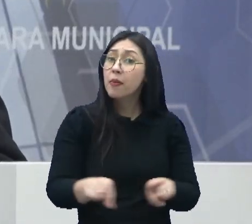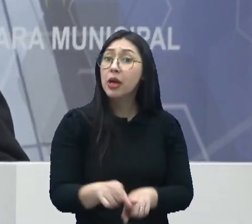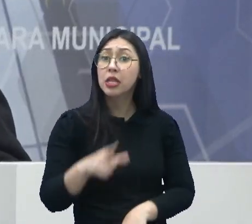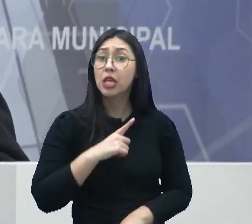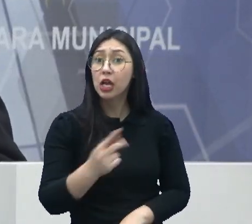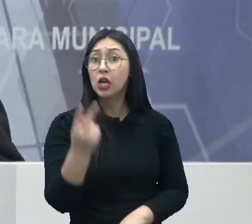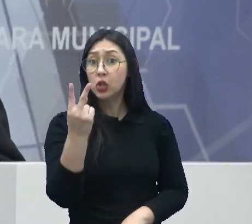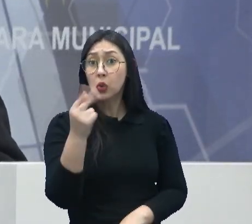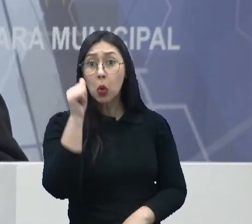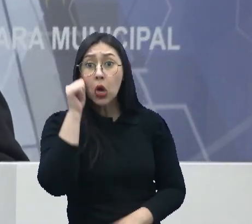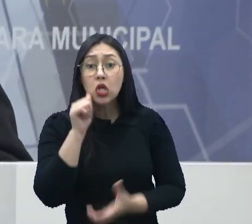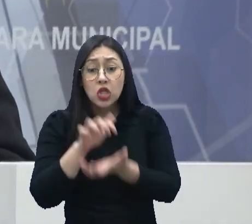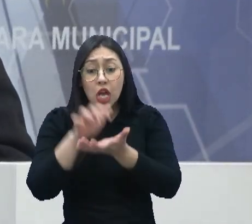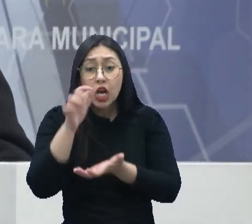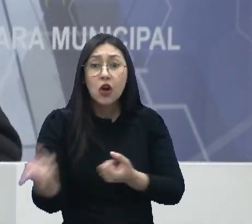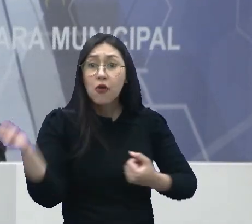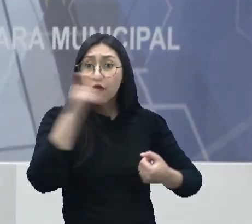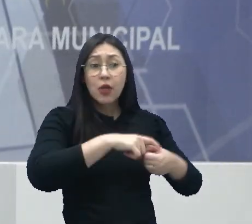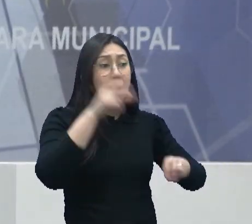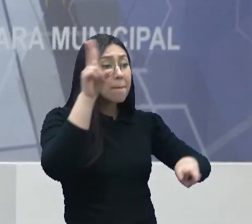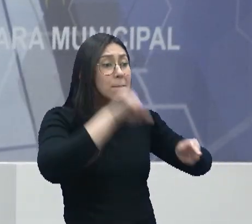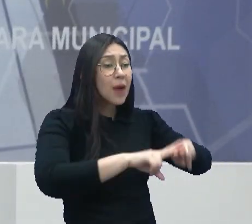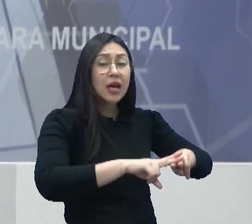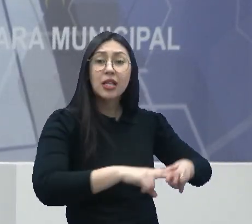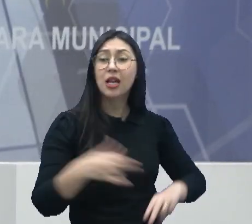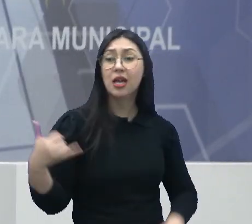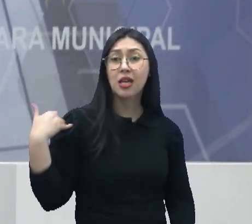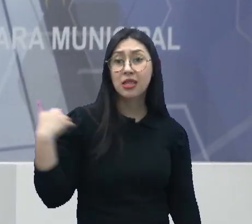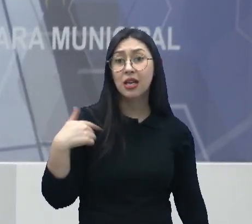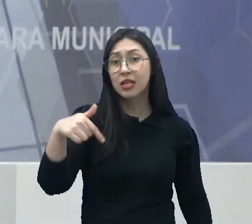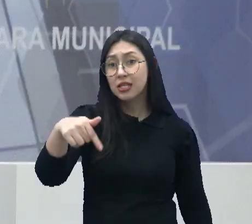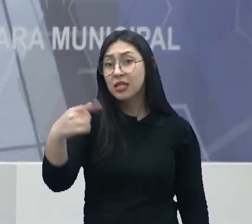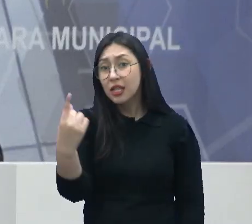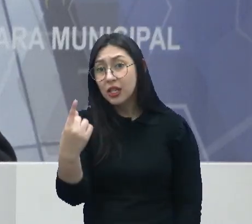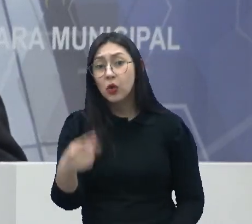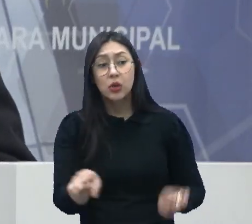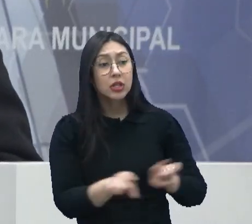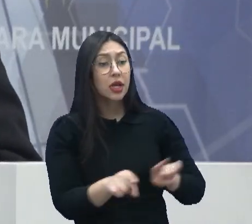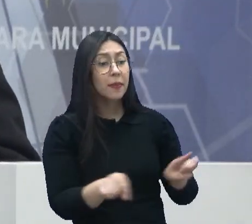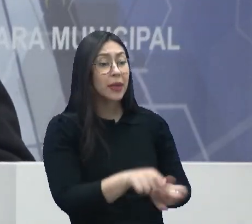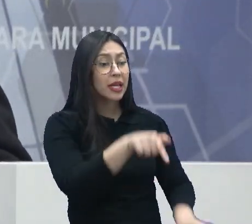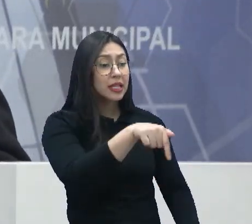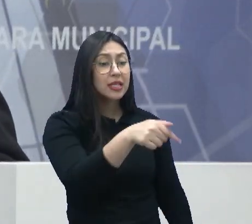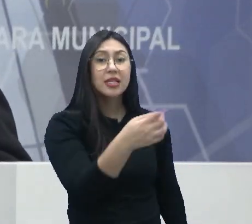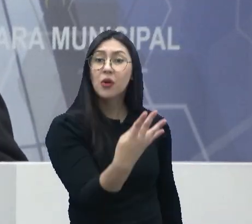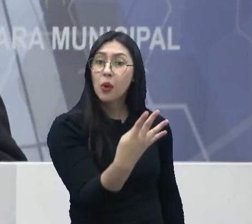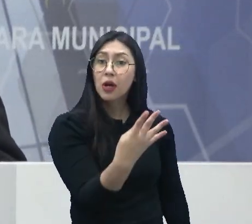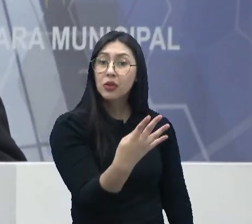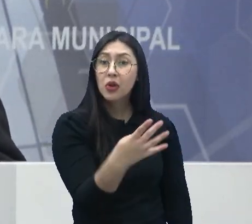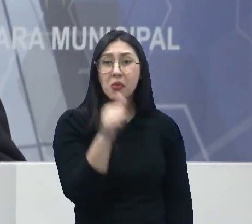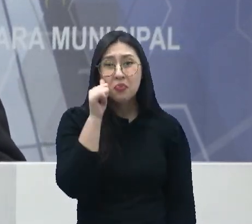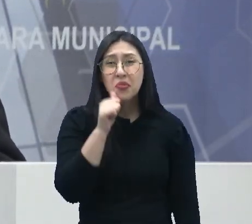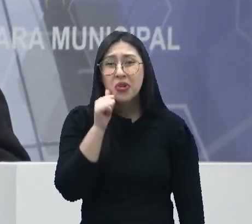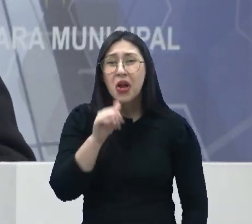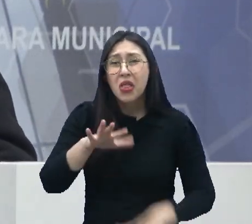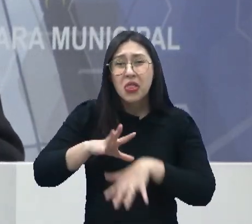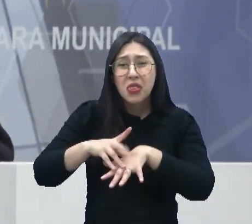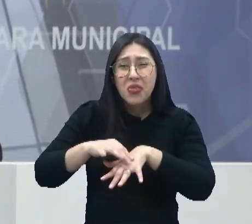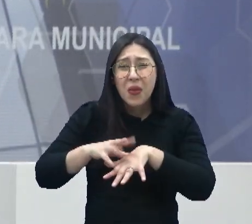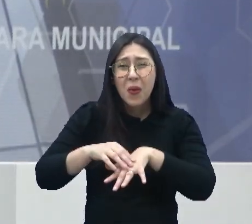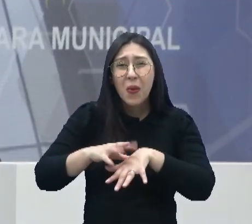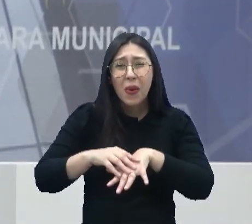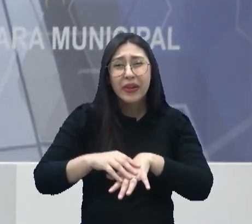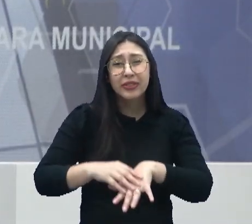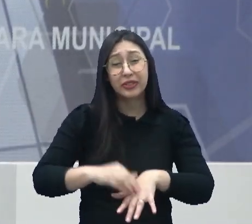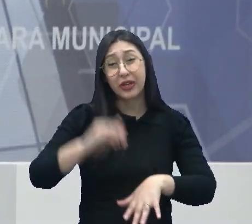prisão. 71 anos e 74 anos. As duas mulheres com trombose. Eu fico imaginando o